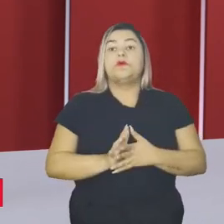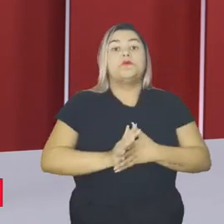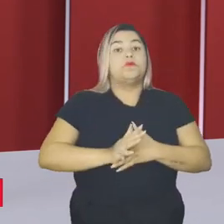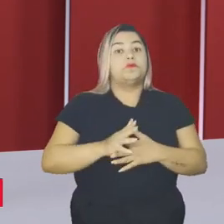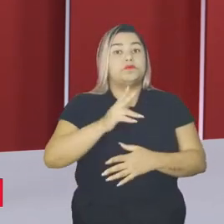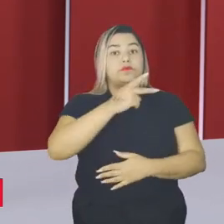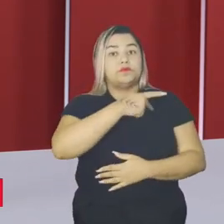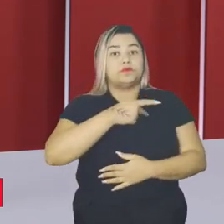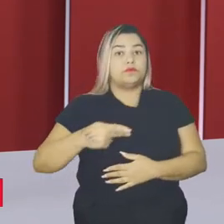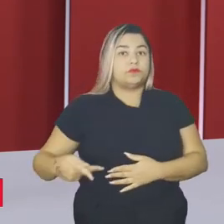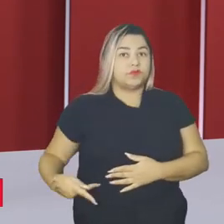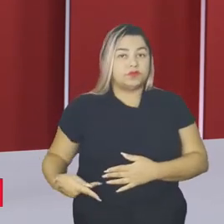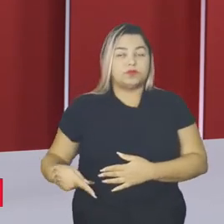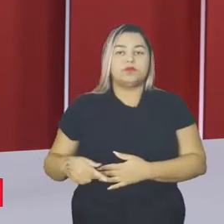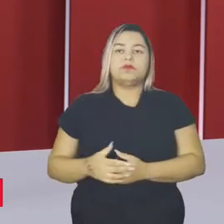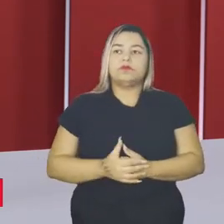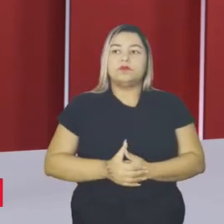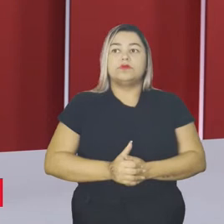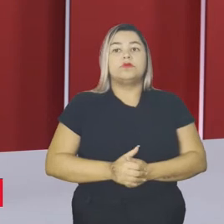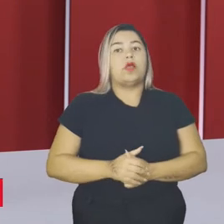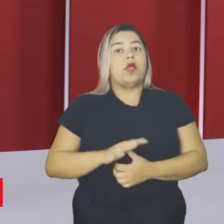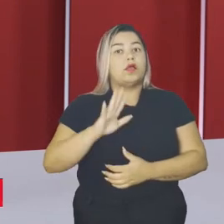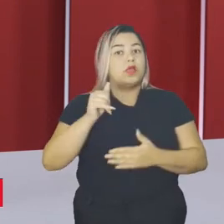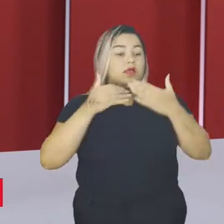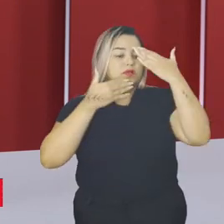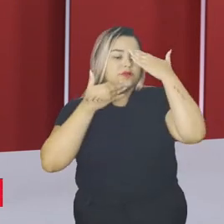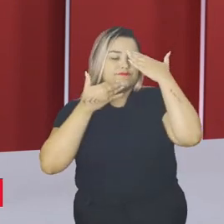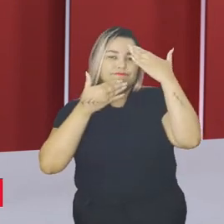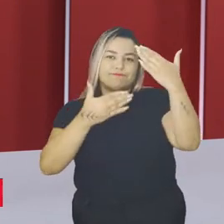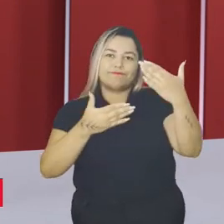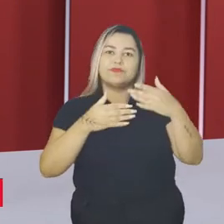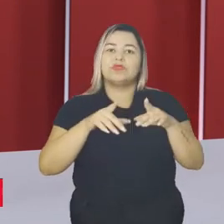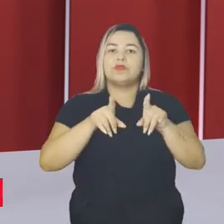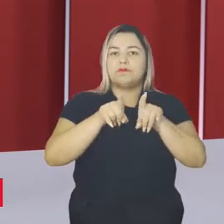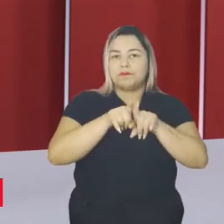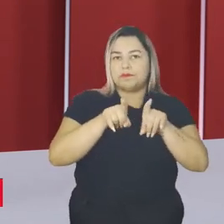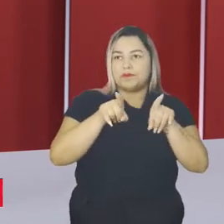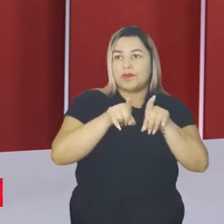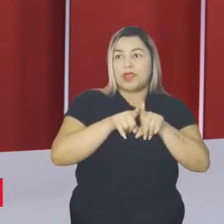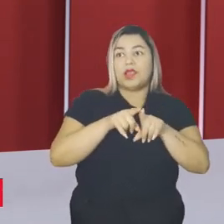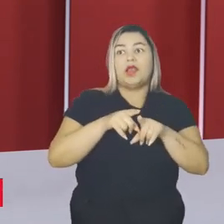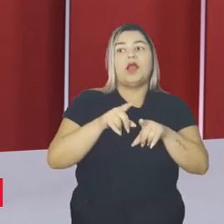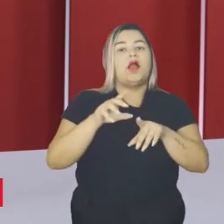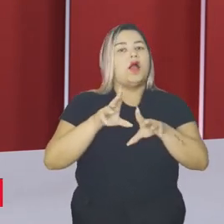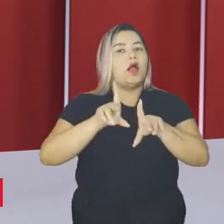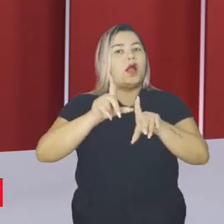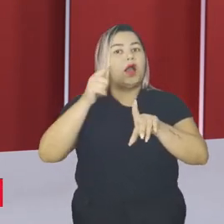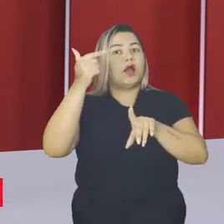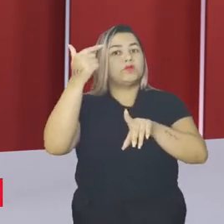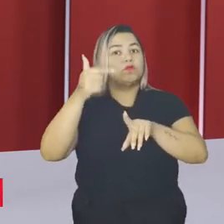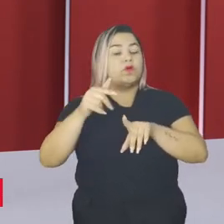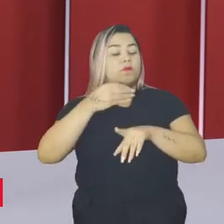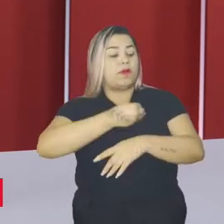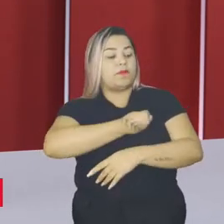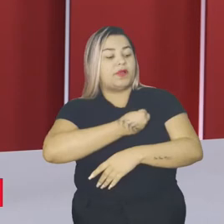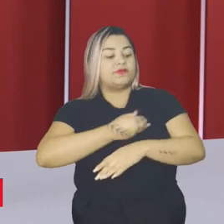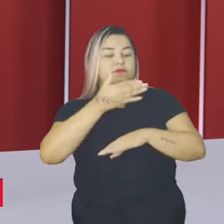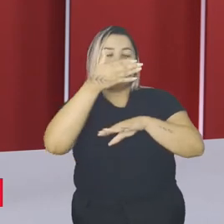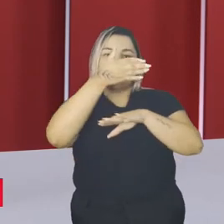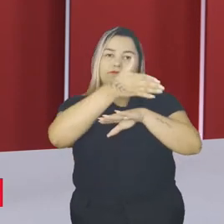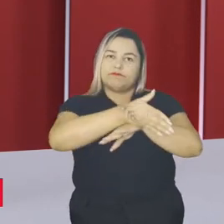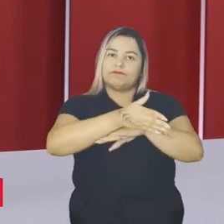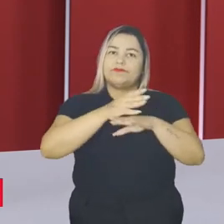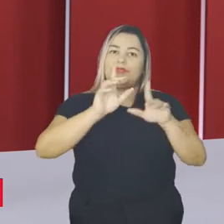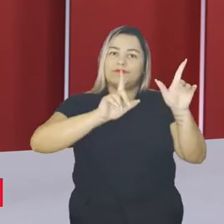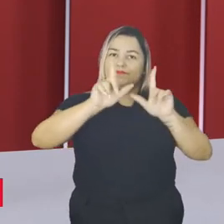presidente da República. Então eu me despeço de você agradecendo muito a sua companhia, a sua sintonia e a sua participação aqui